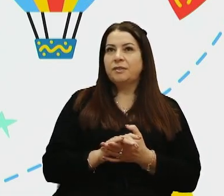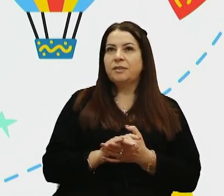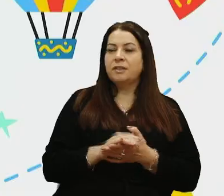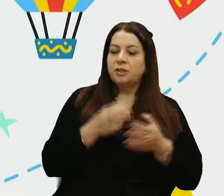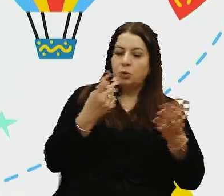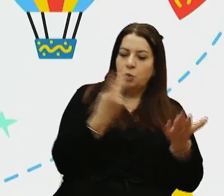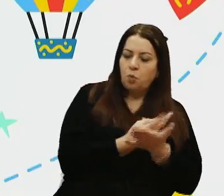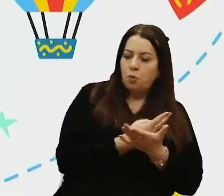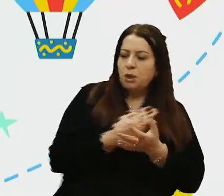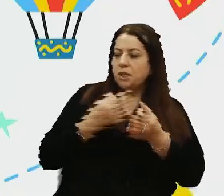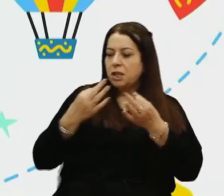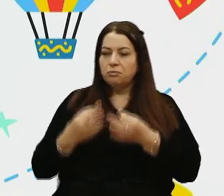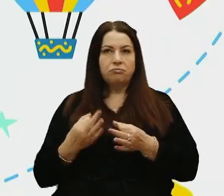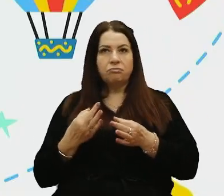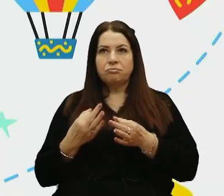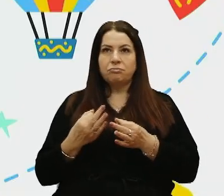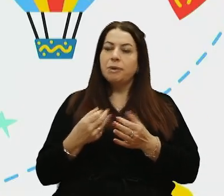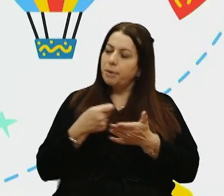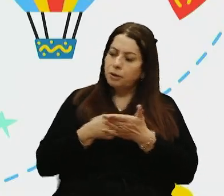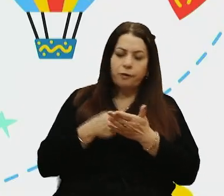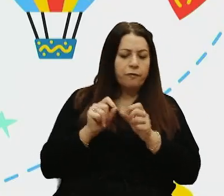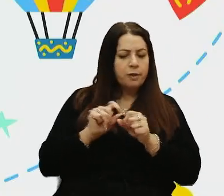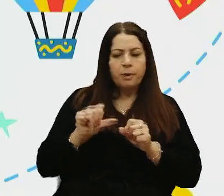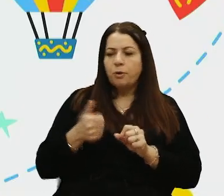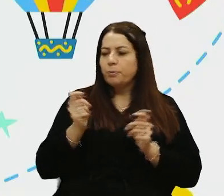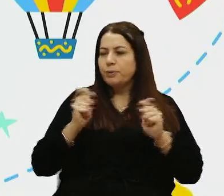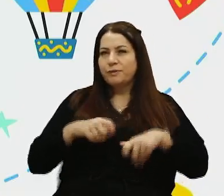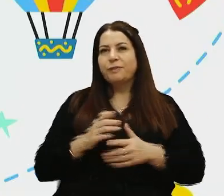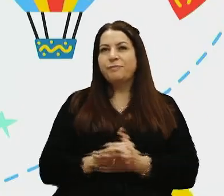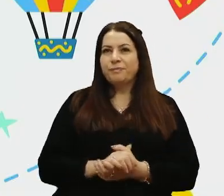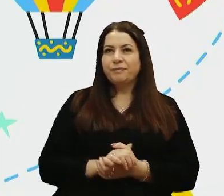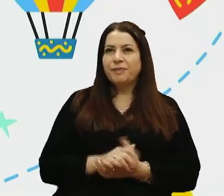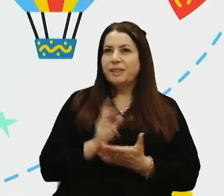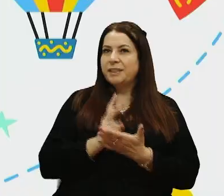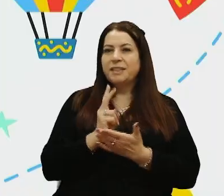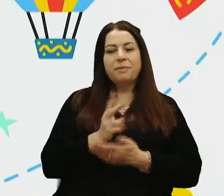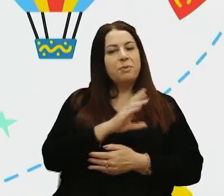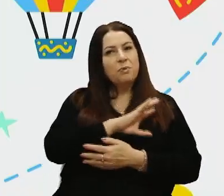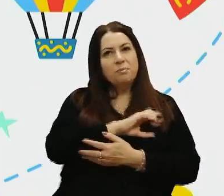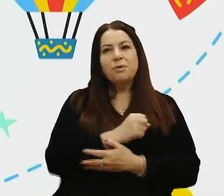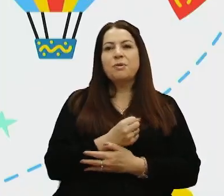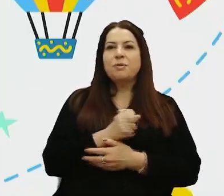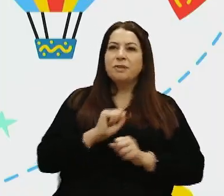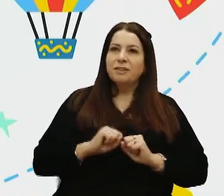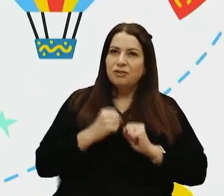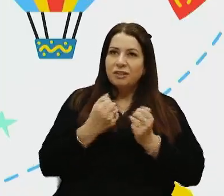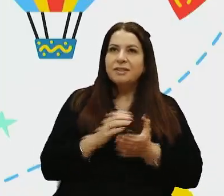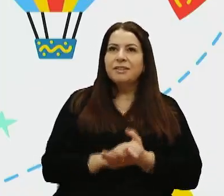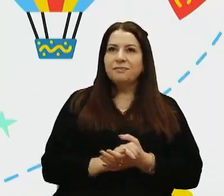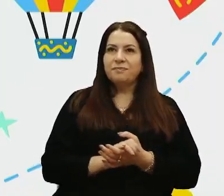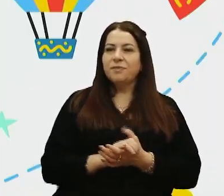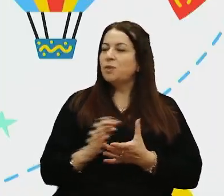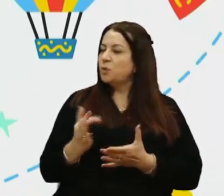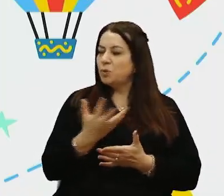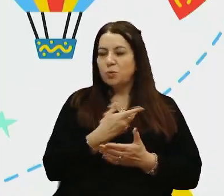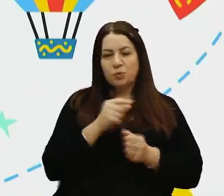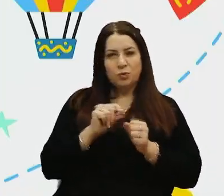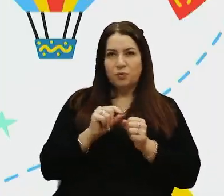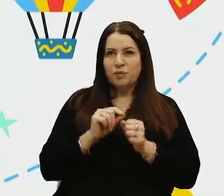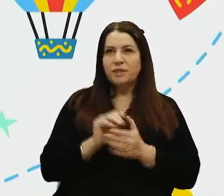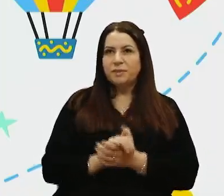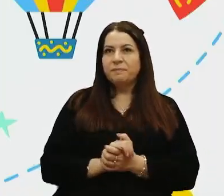acertou, mas tentou fazer o melhor possível. Sempre com amor, com dedicação. Tudo que tu